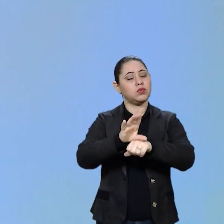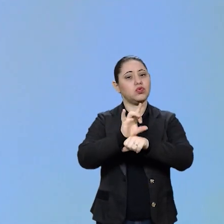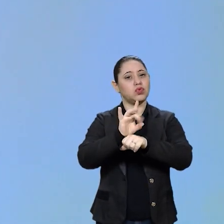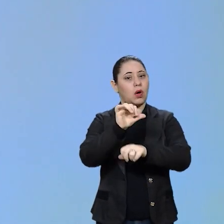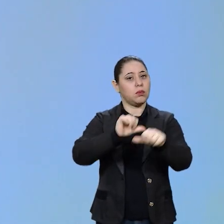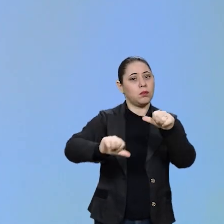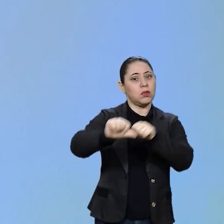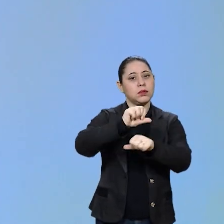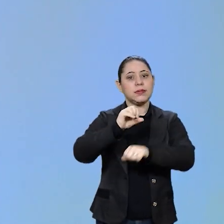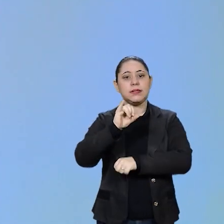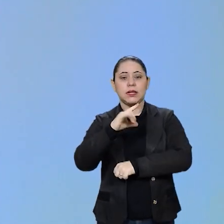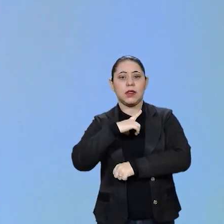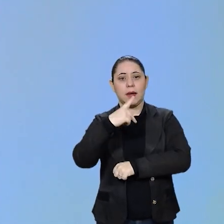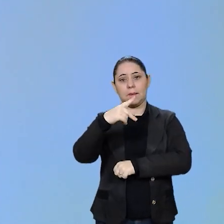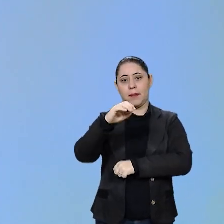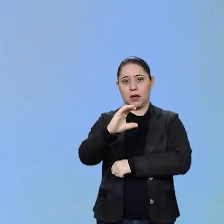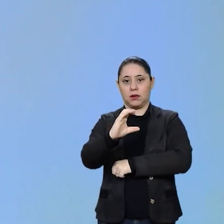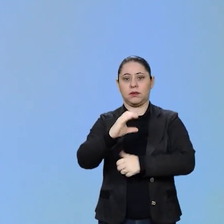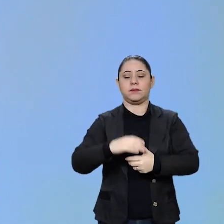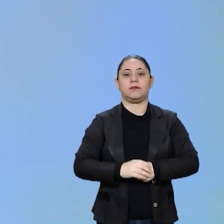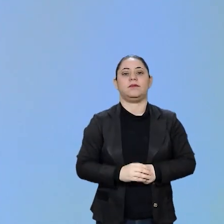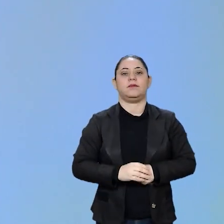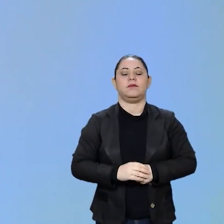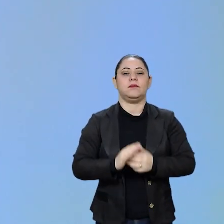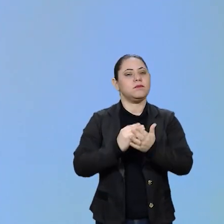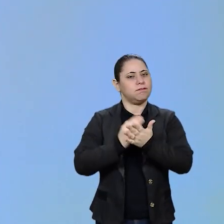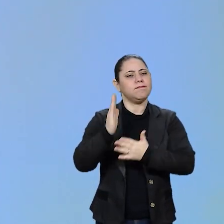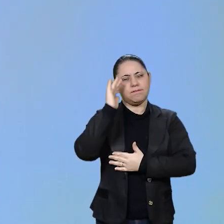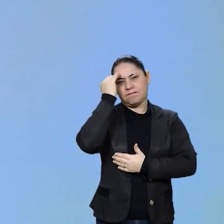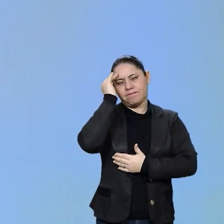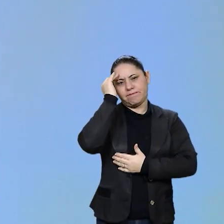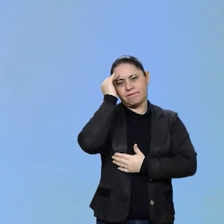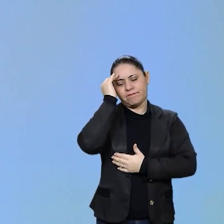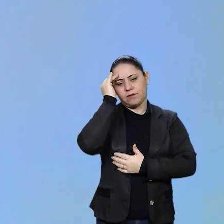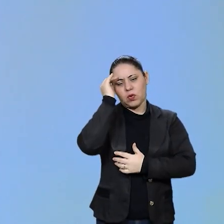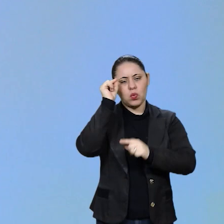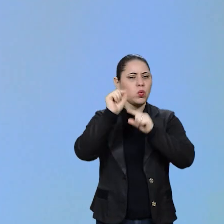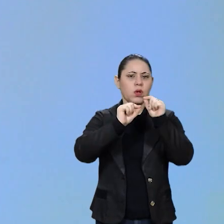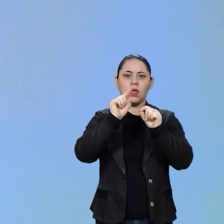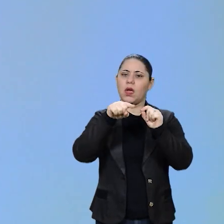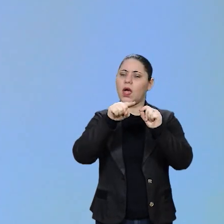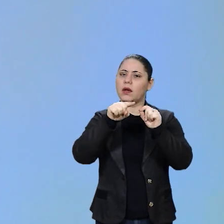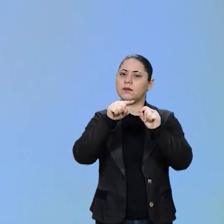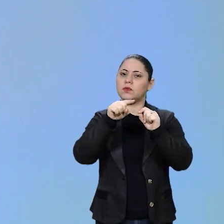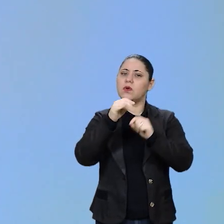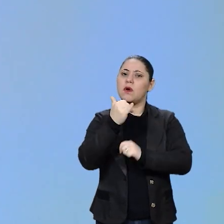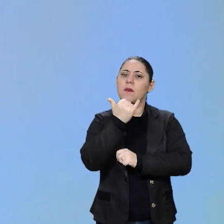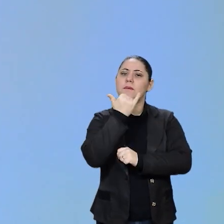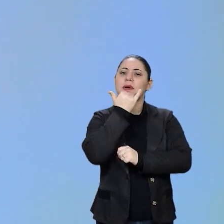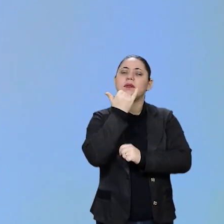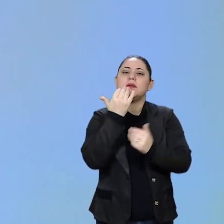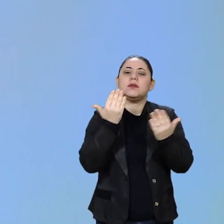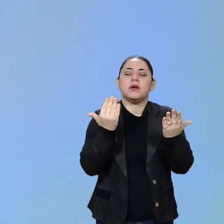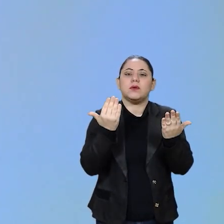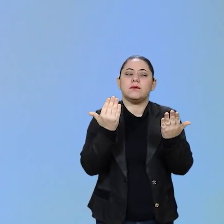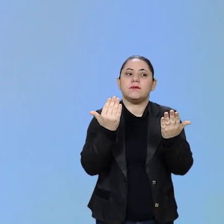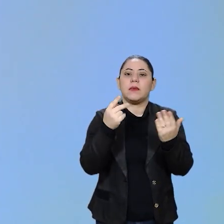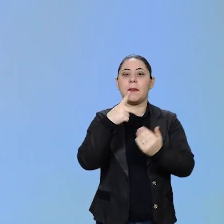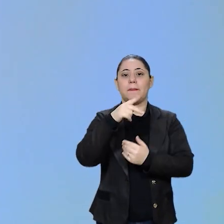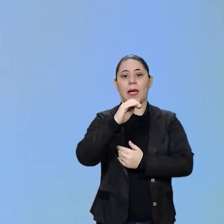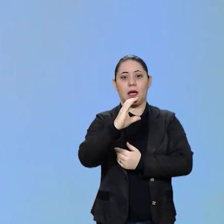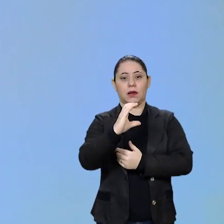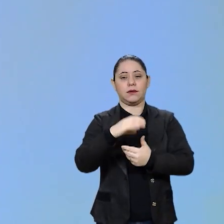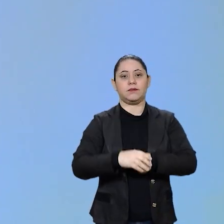entender, Márcio, do que se trata essa anistia e do que se trata essa PEC. A gente tem a informação de que o seu texto já foi aprovado pela